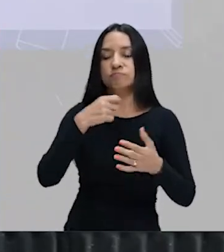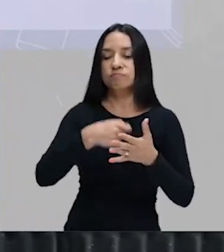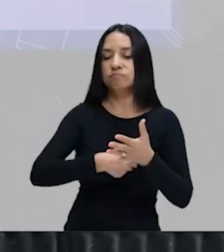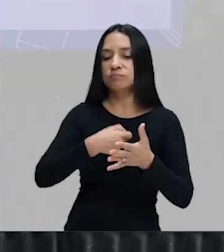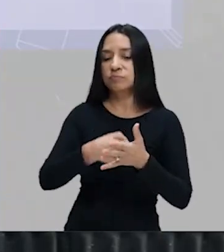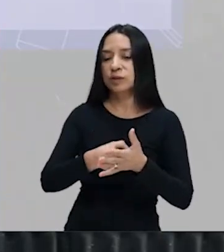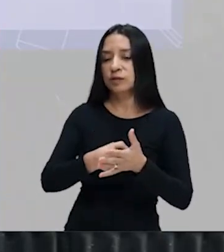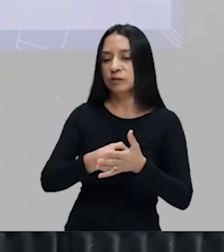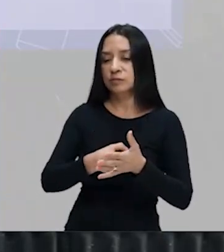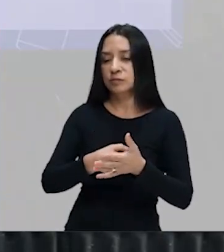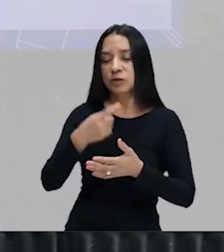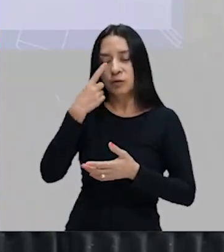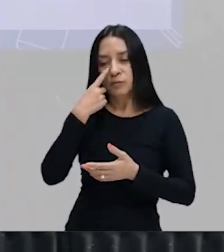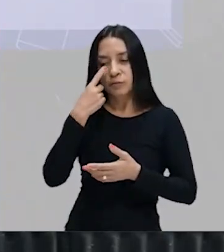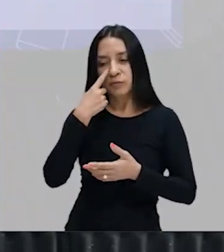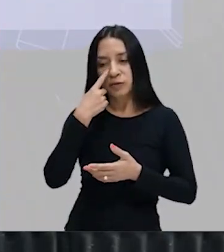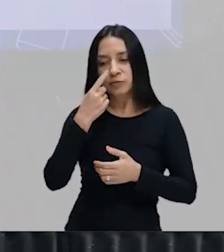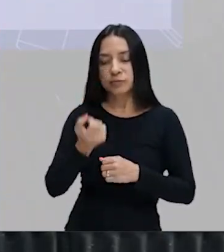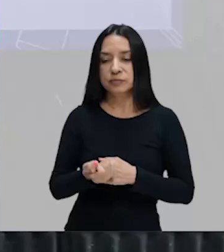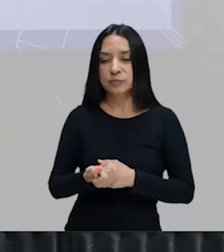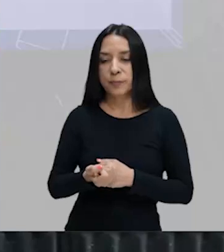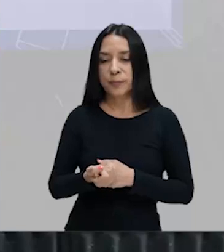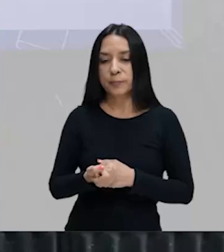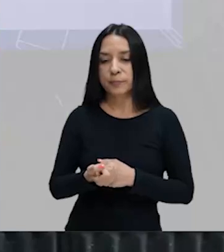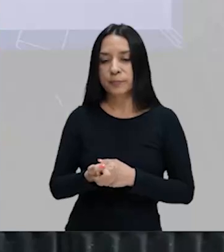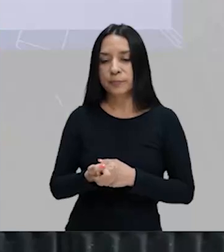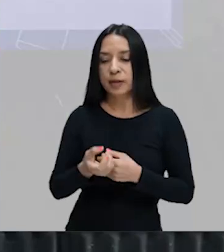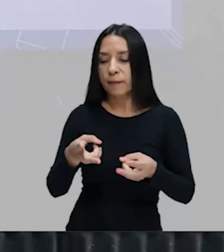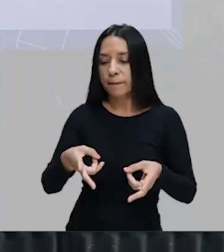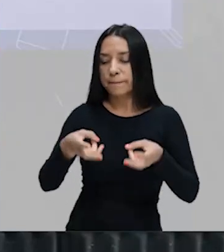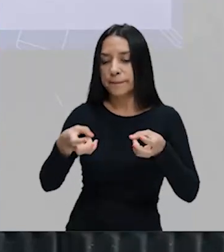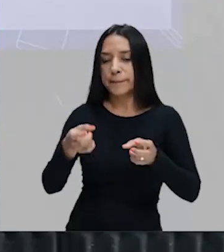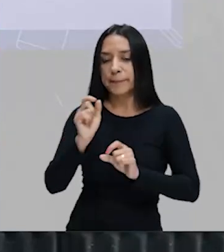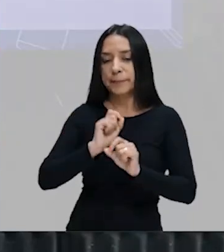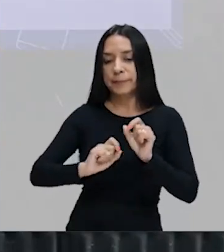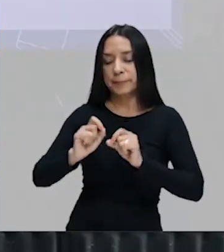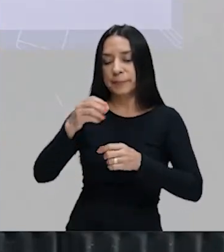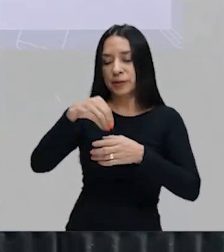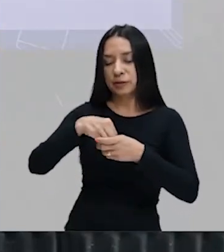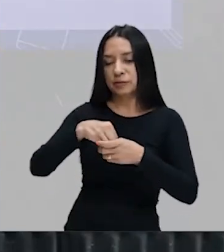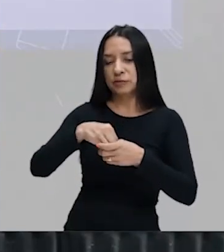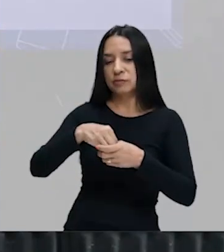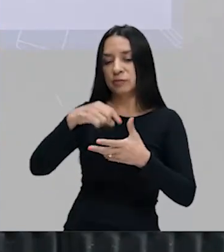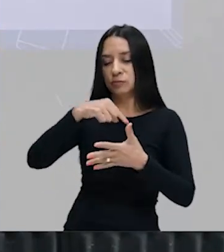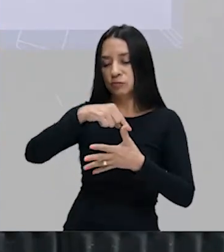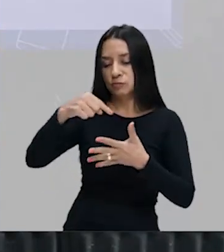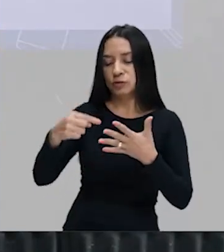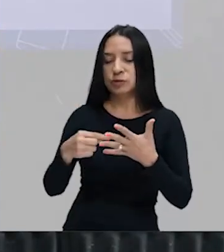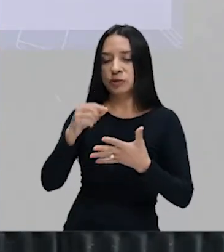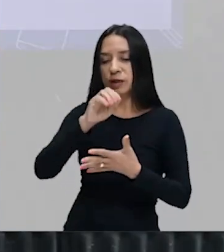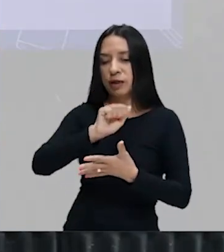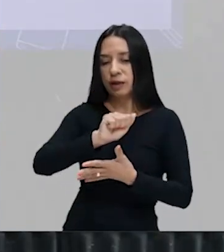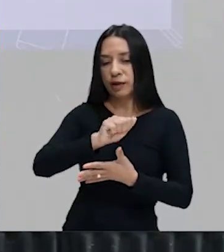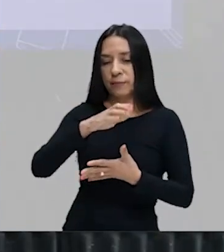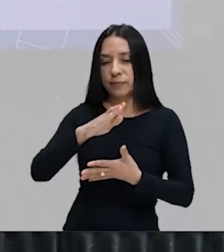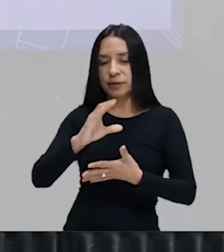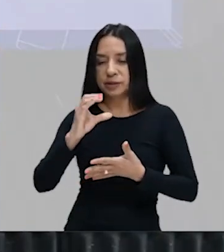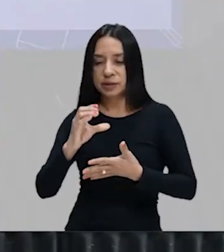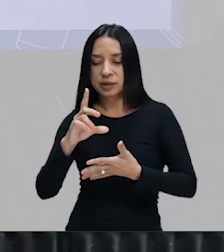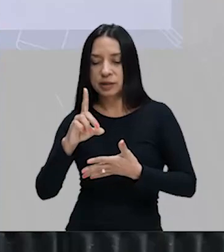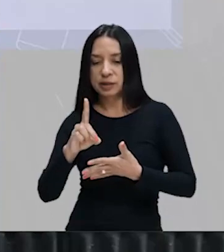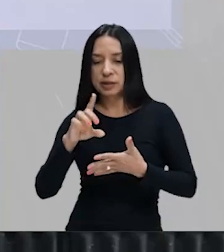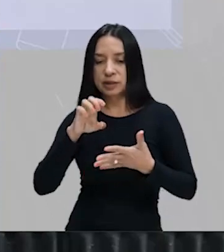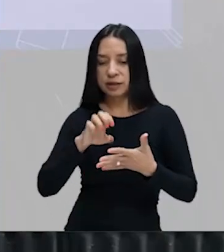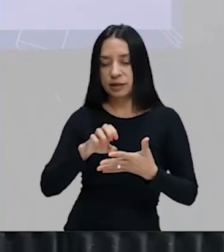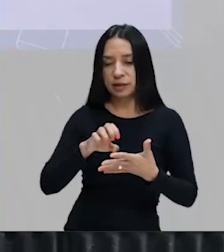Se nós considerarmos, se nós ponderarmos, nós vamos perceber que dentre as alternativas, a que vai assinalar, por exemplo,